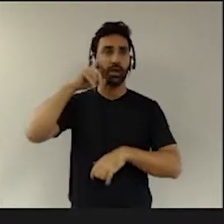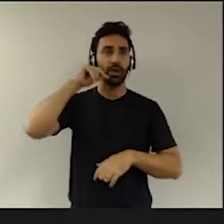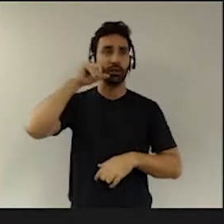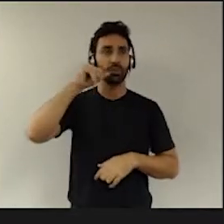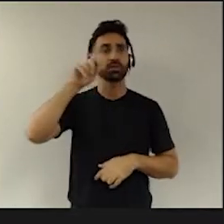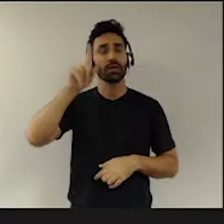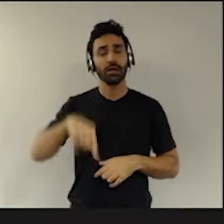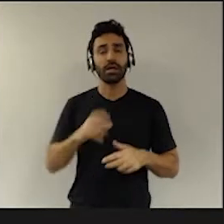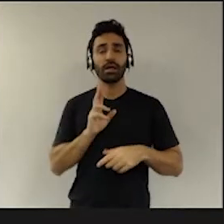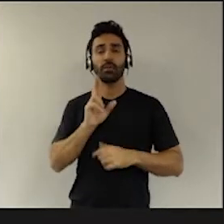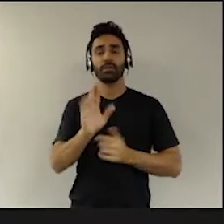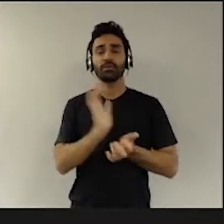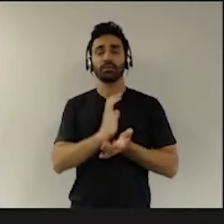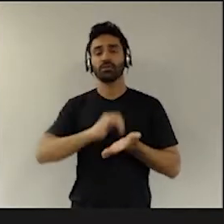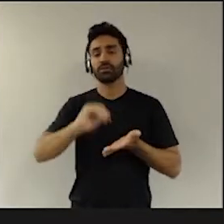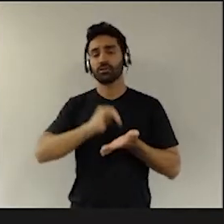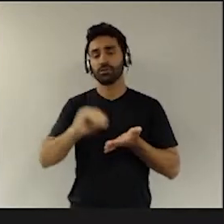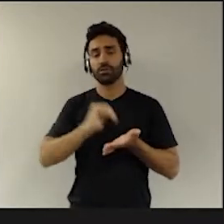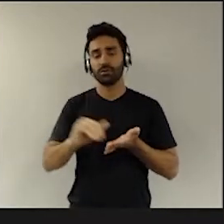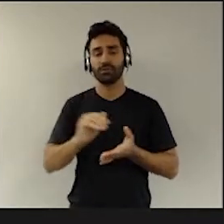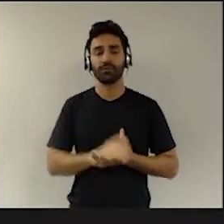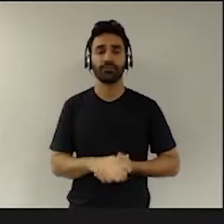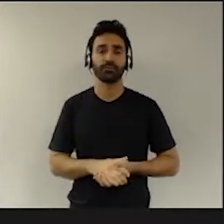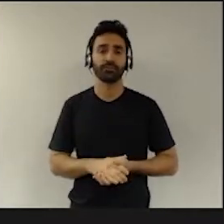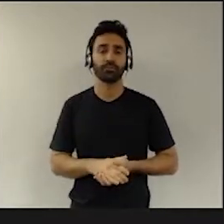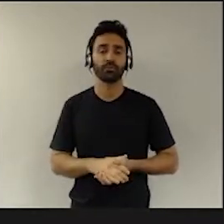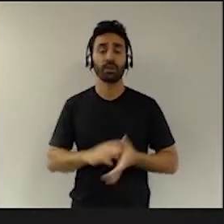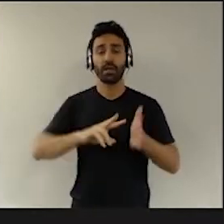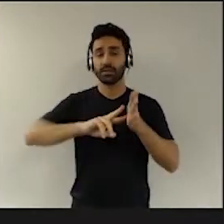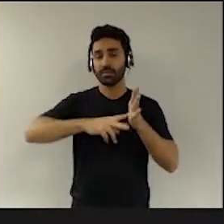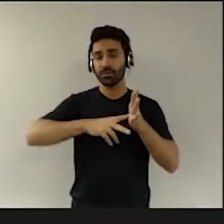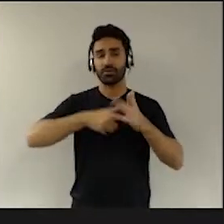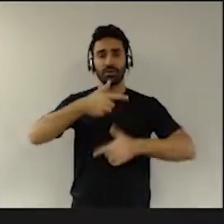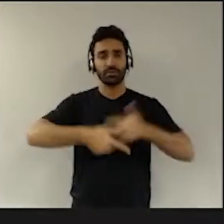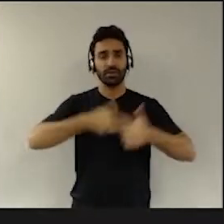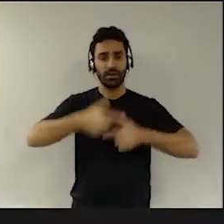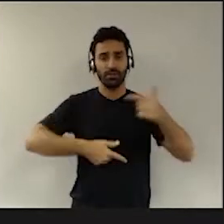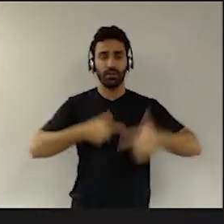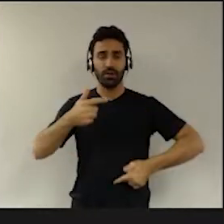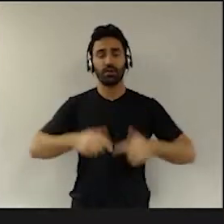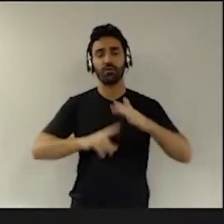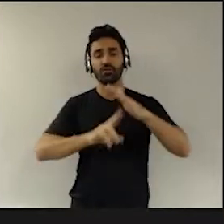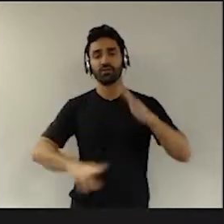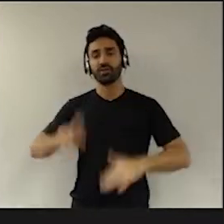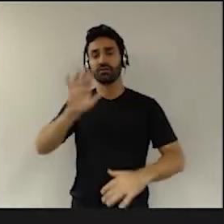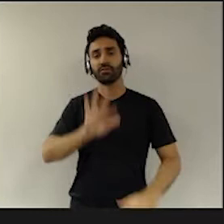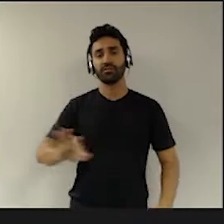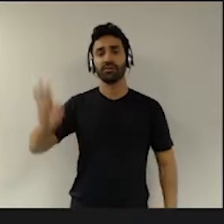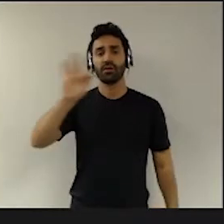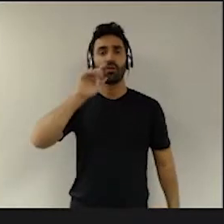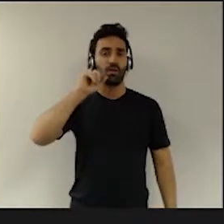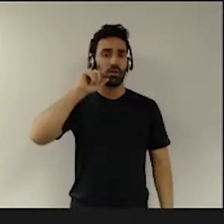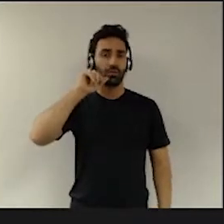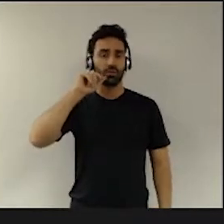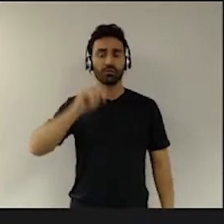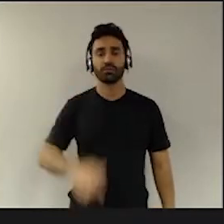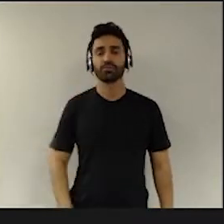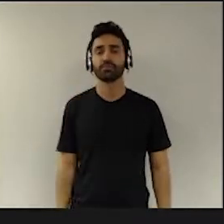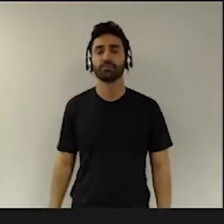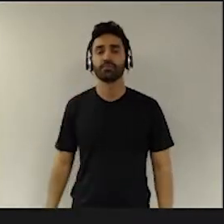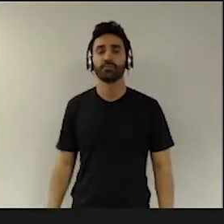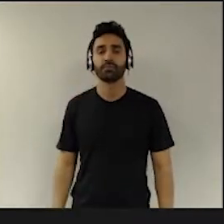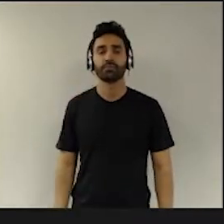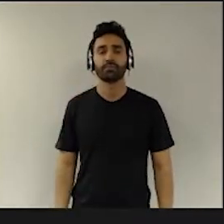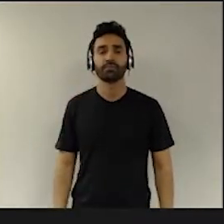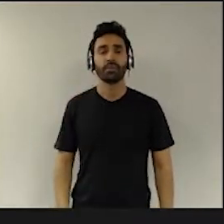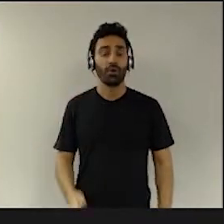representante legal do escritório jurídico do Sindicato dos Trabalhadores da Universidade Federal de Alagoas, o Sintufal,